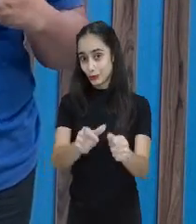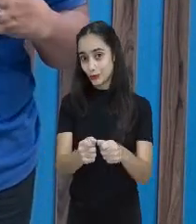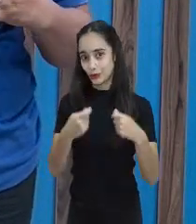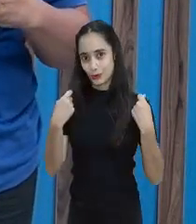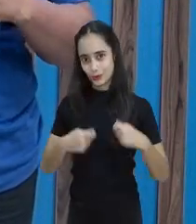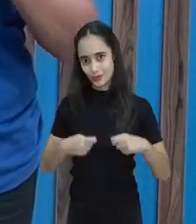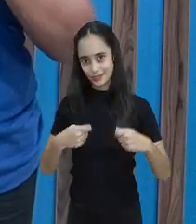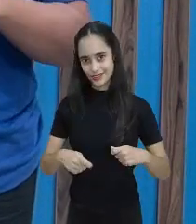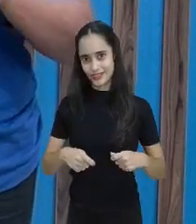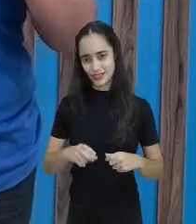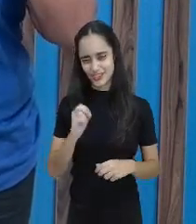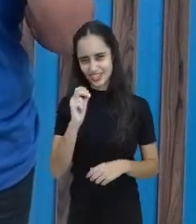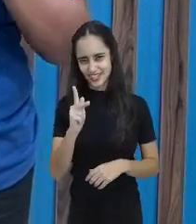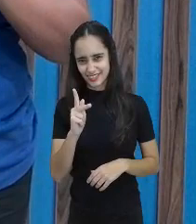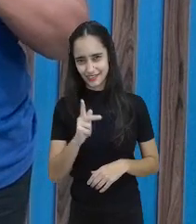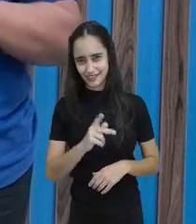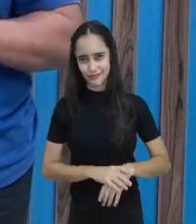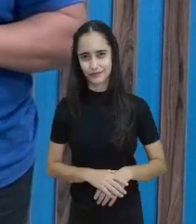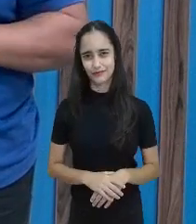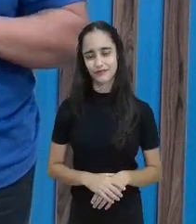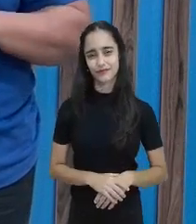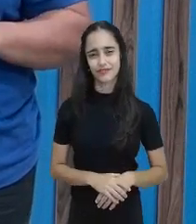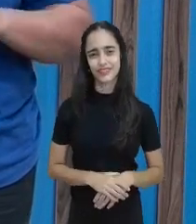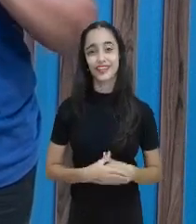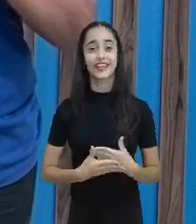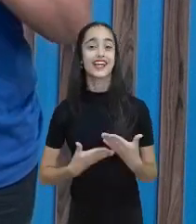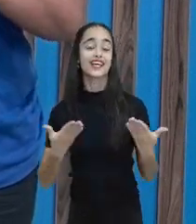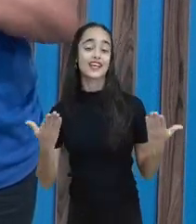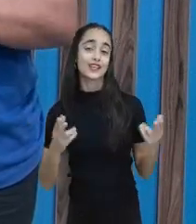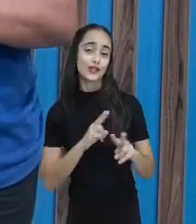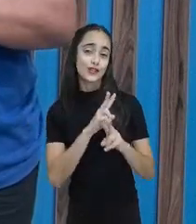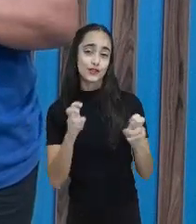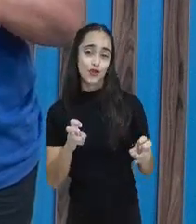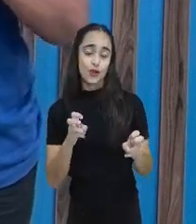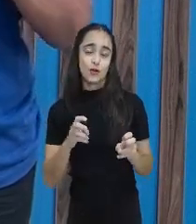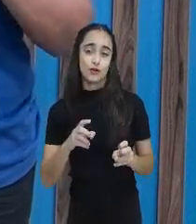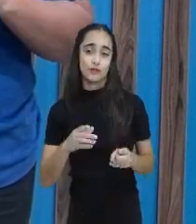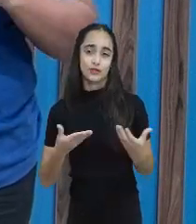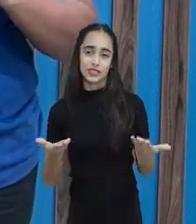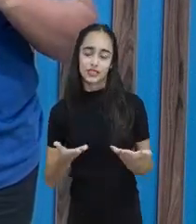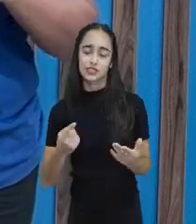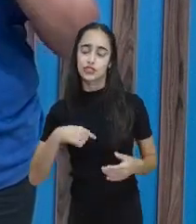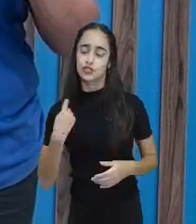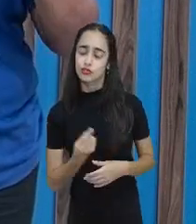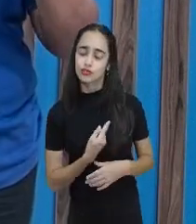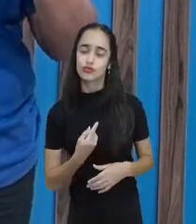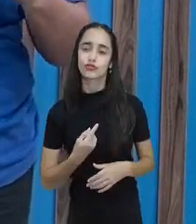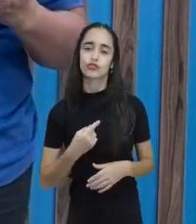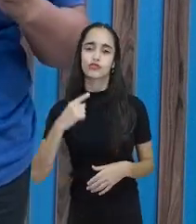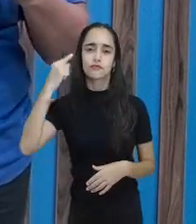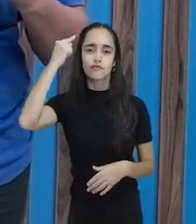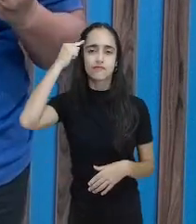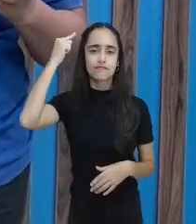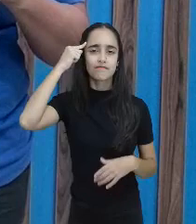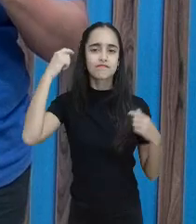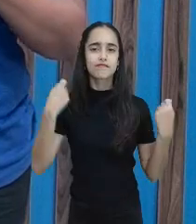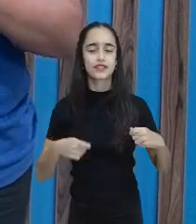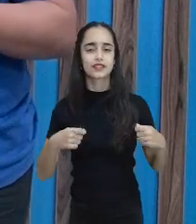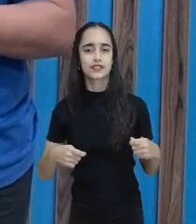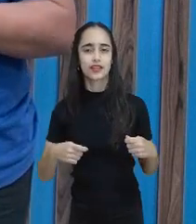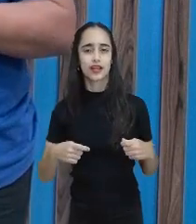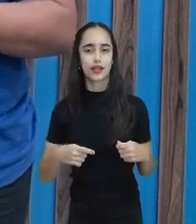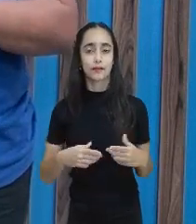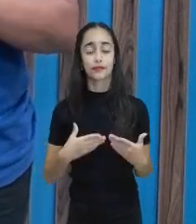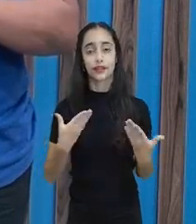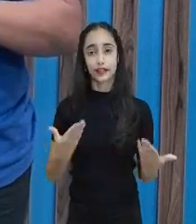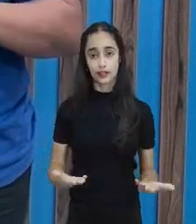que existe, certo? E é sobre isso que a gente precisa pensar. Essa matéria, ela sofre